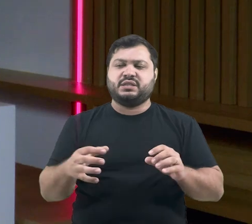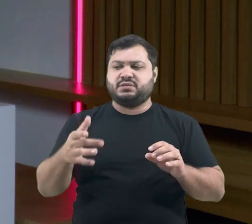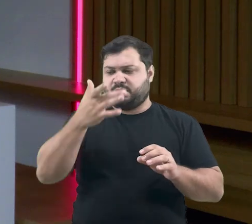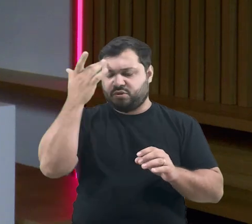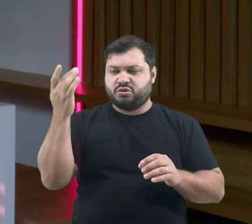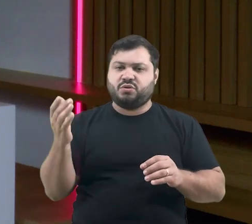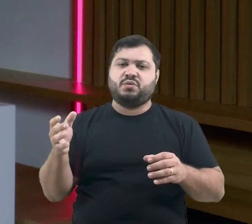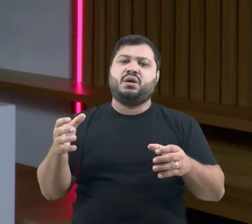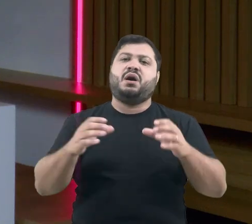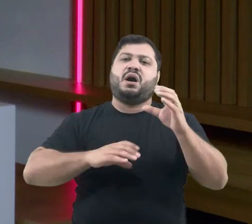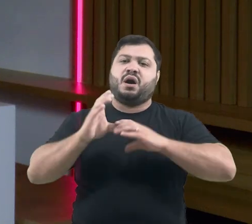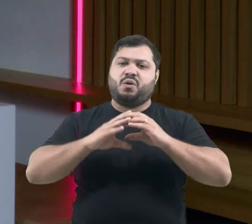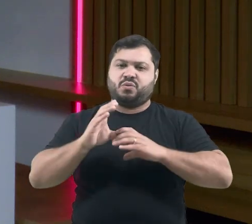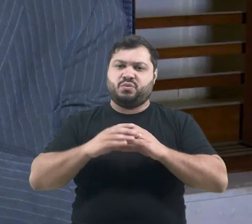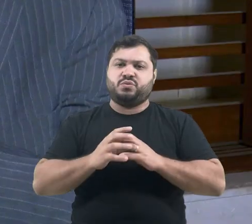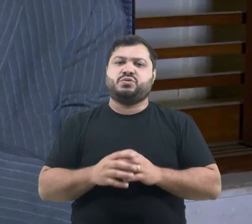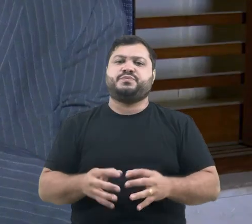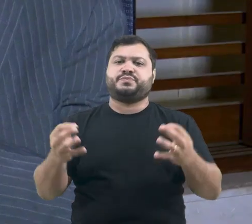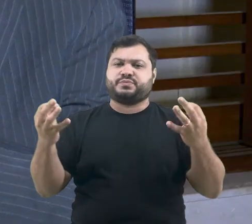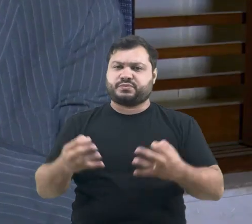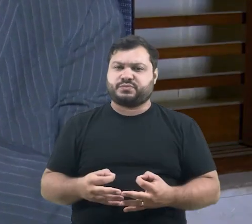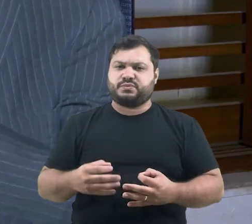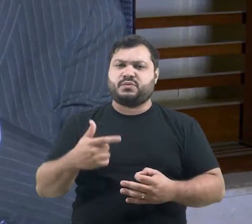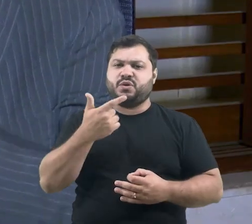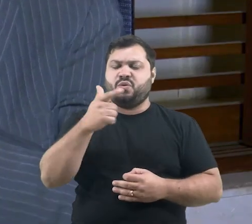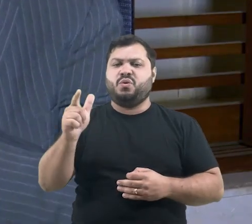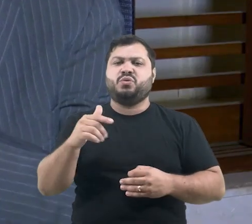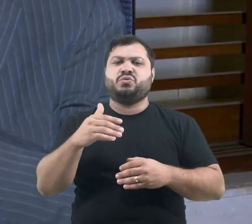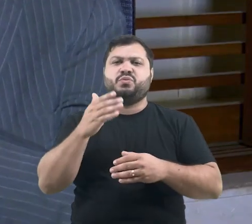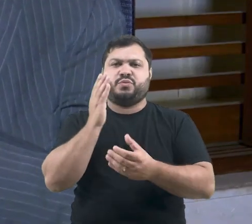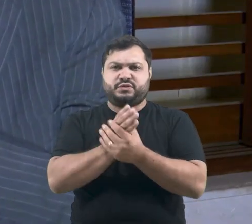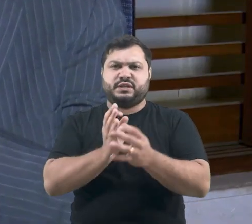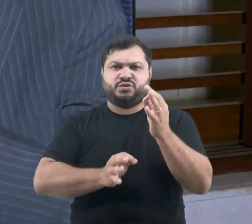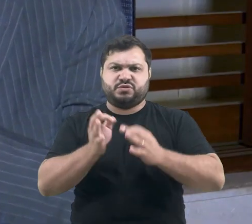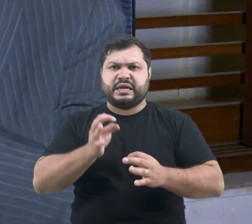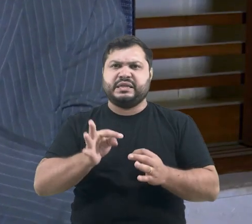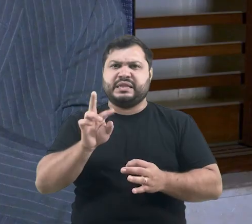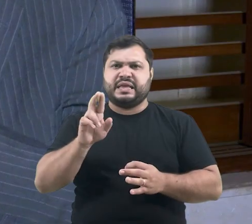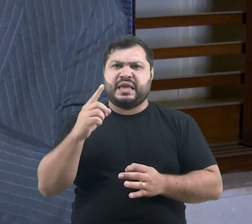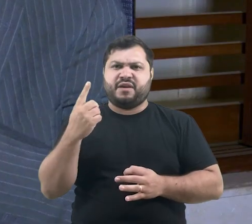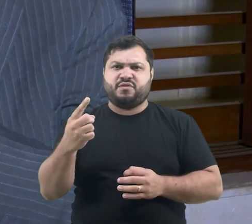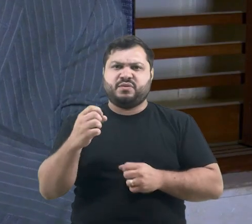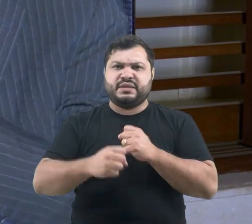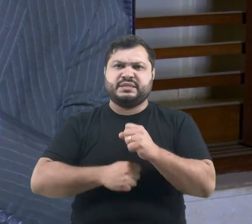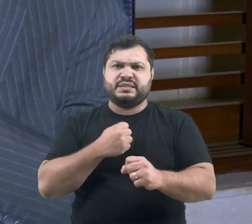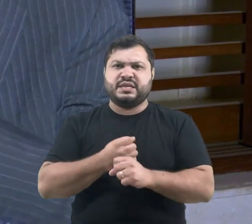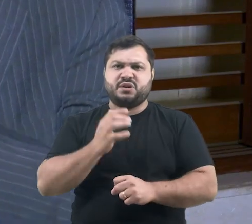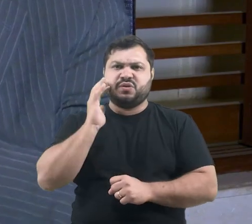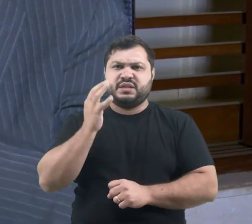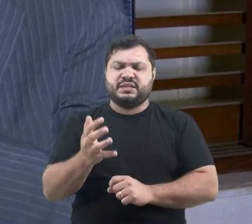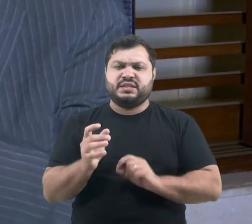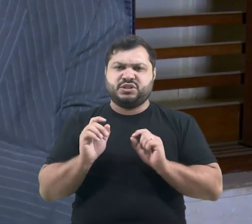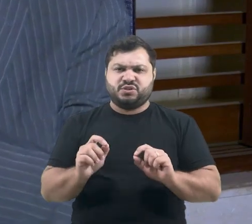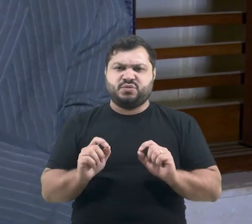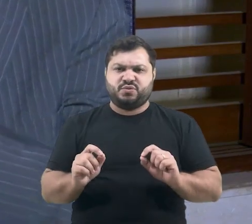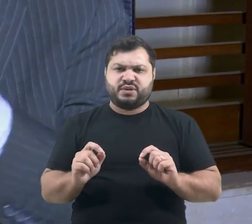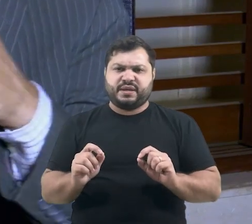do candidato ao certame, ao concurso público. Perfeito. Em outro processo julgado pelo TRF1 esse ano, foi